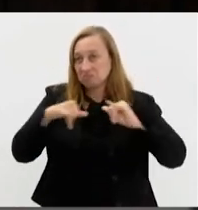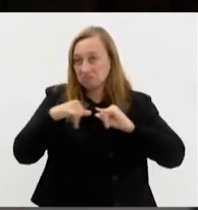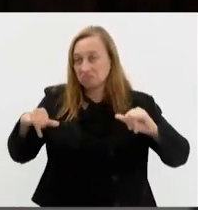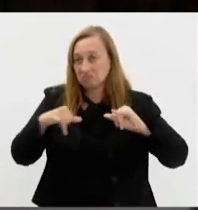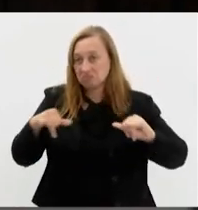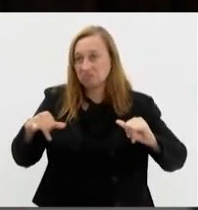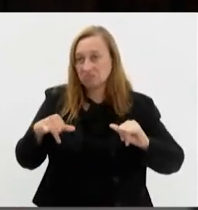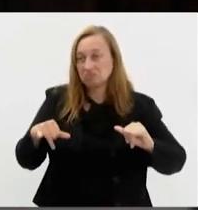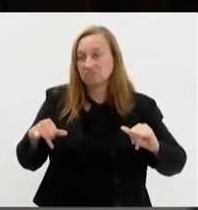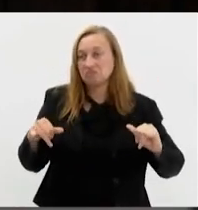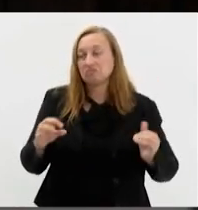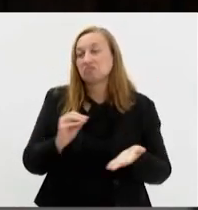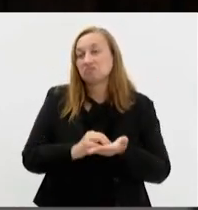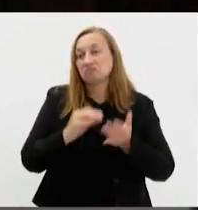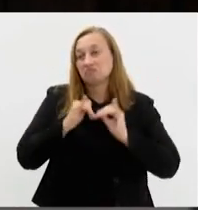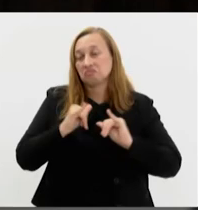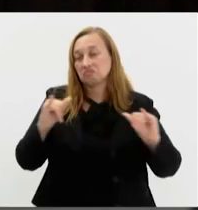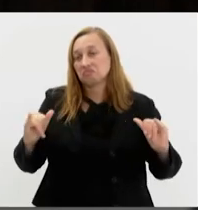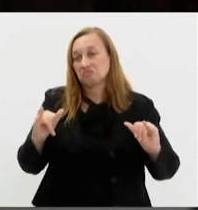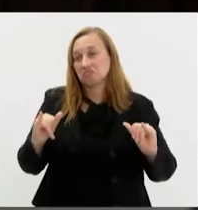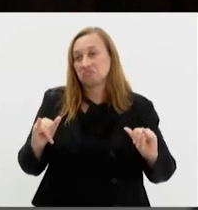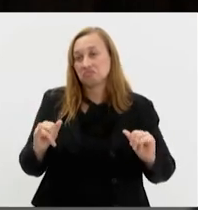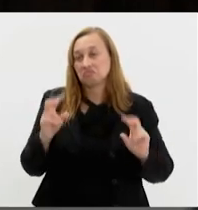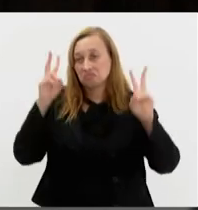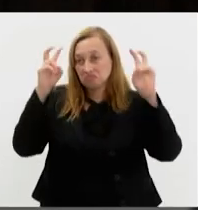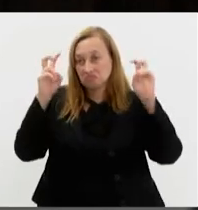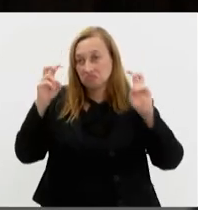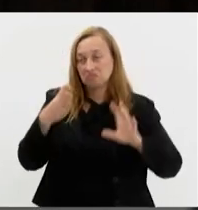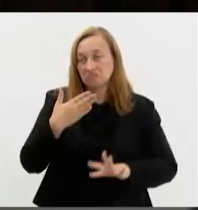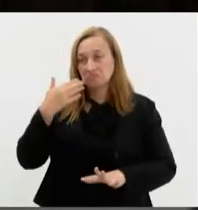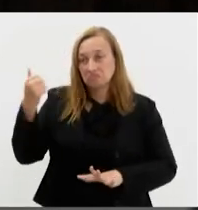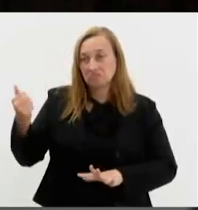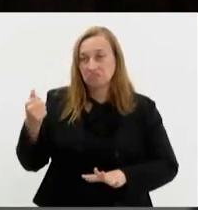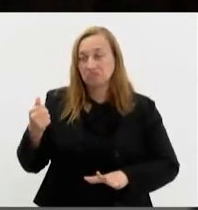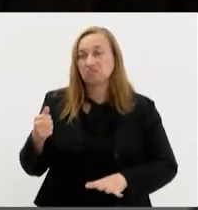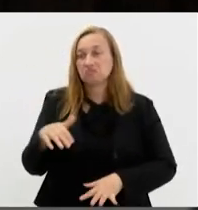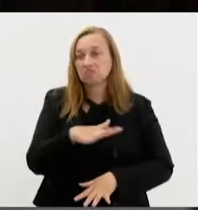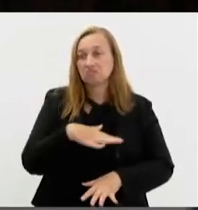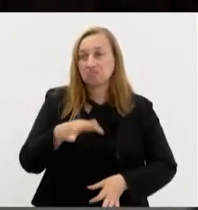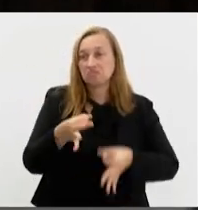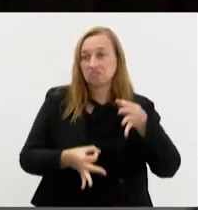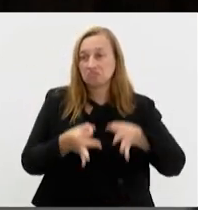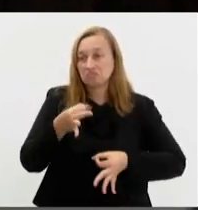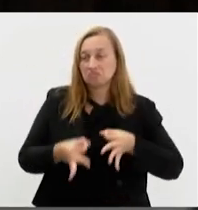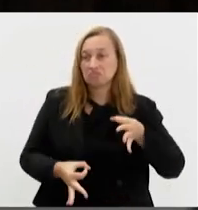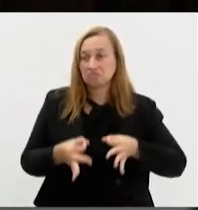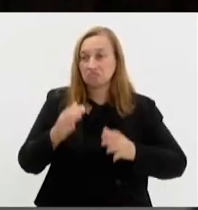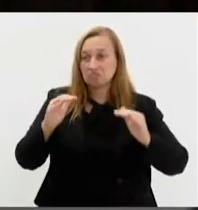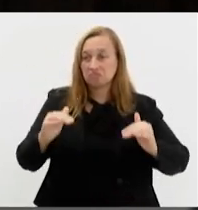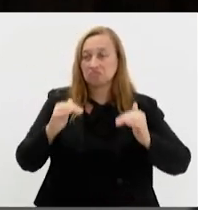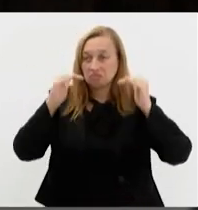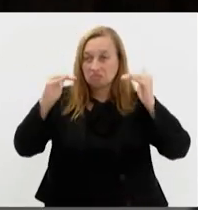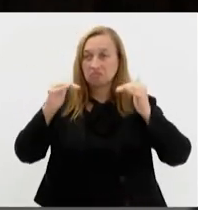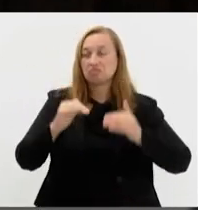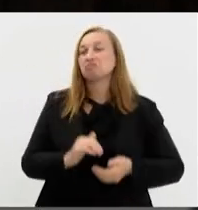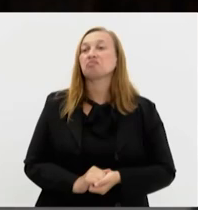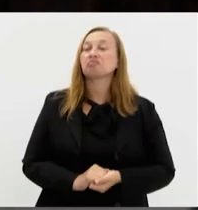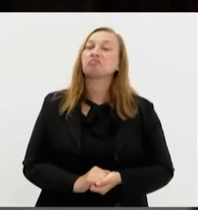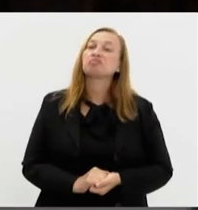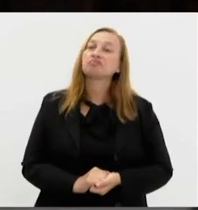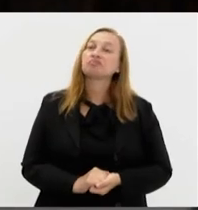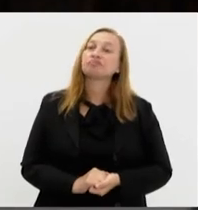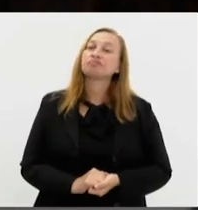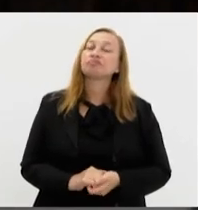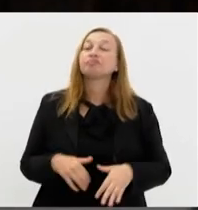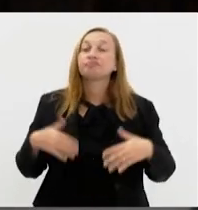desinformação para usar o termo que tem sido mais adotado no âmbito do nosso Tribunal Superior Eleitoral